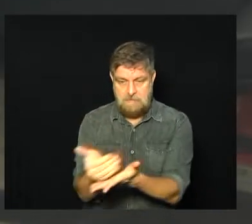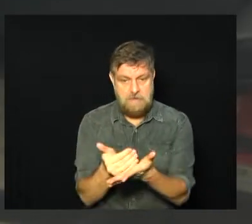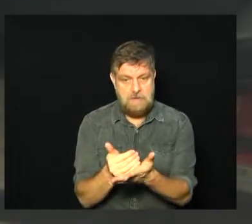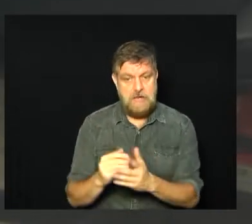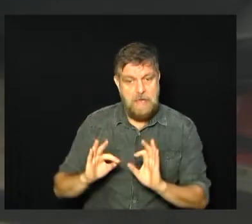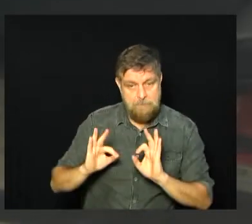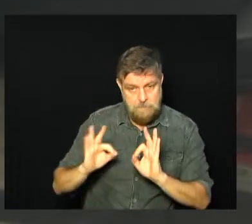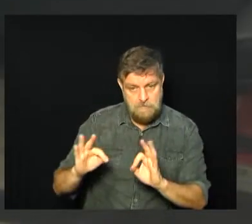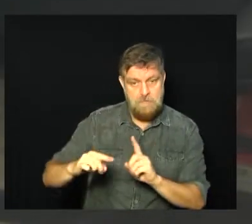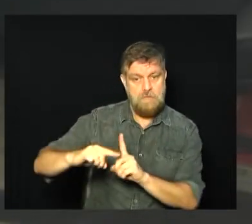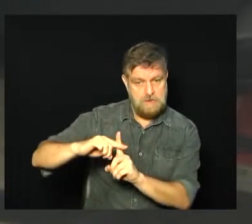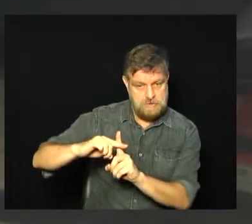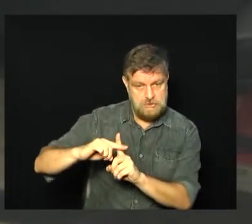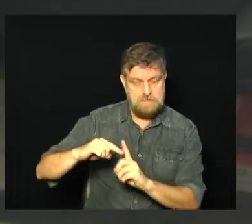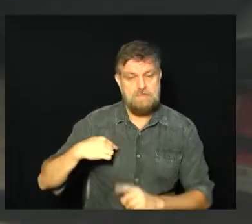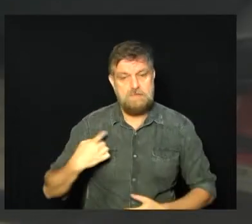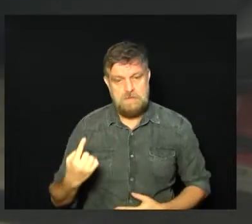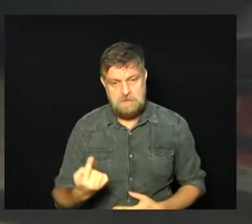nos